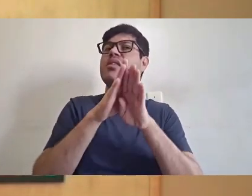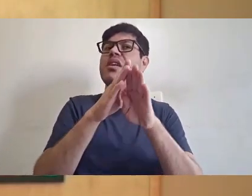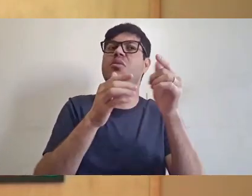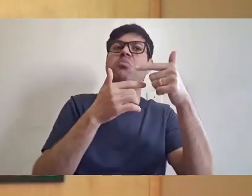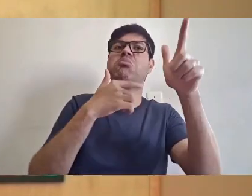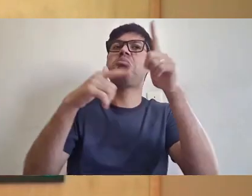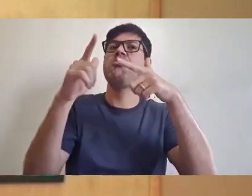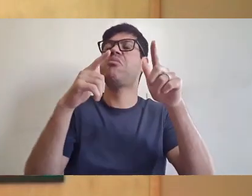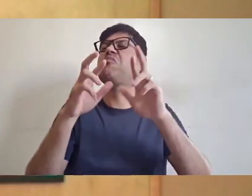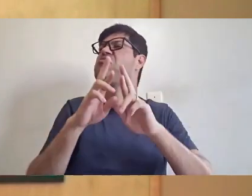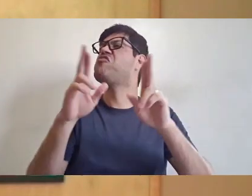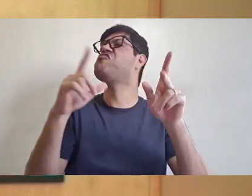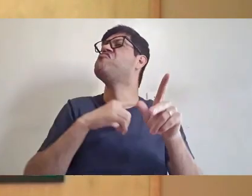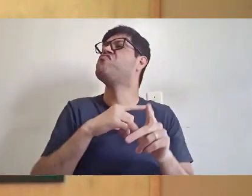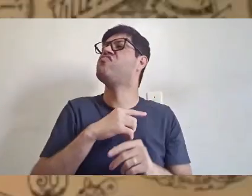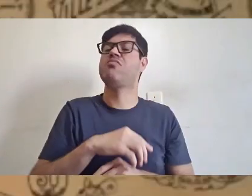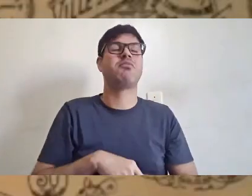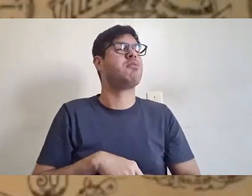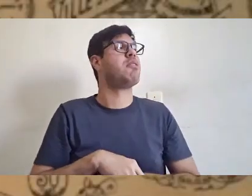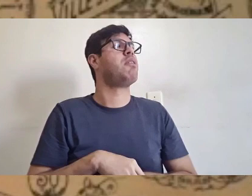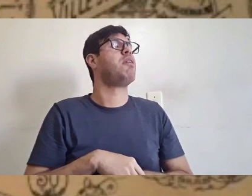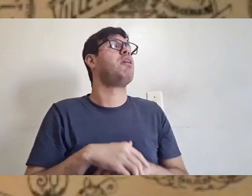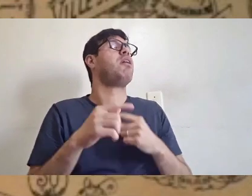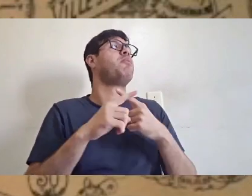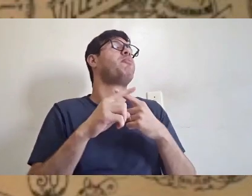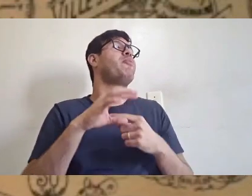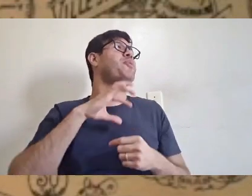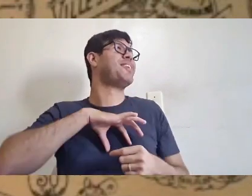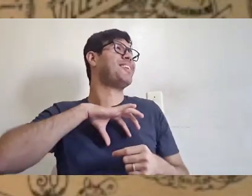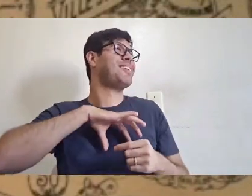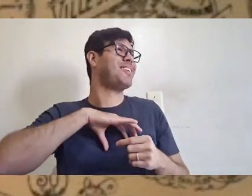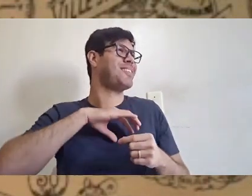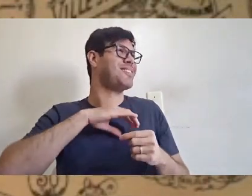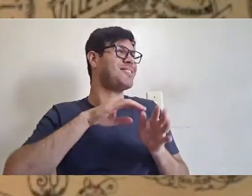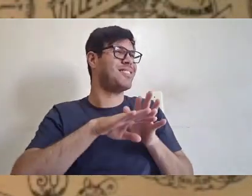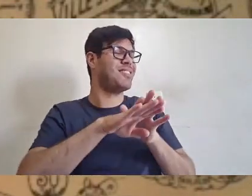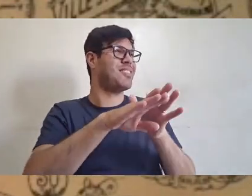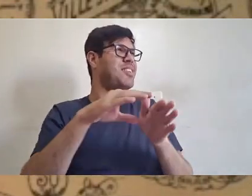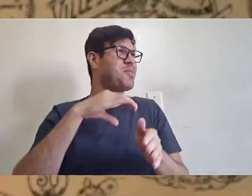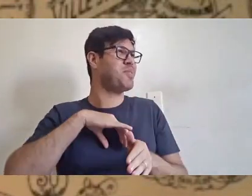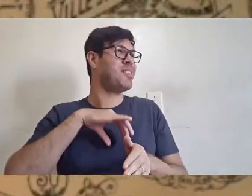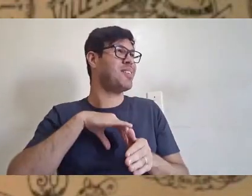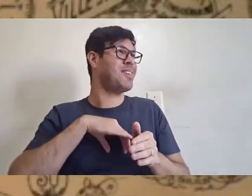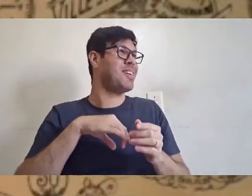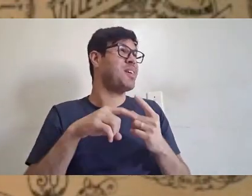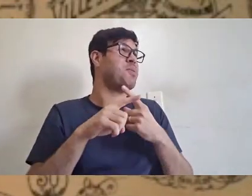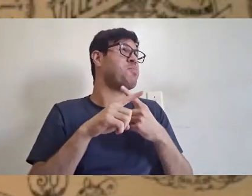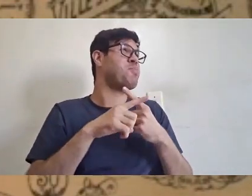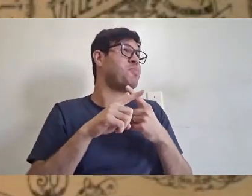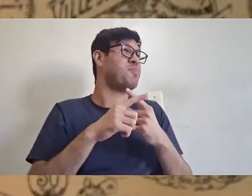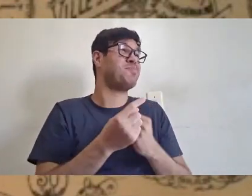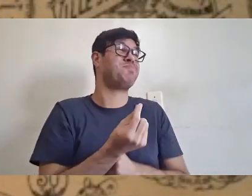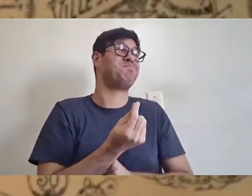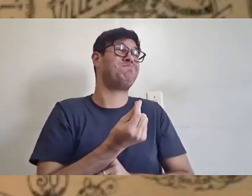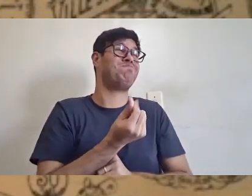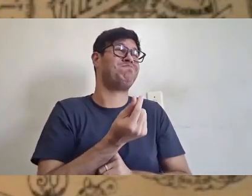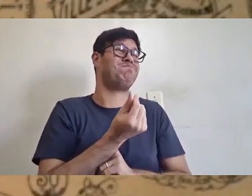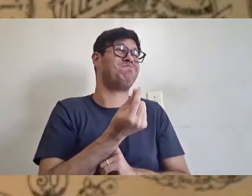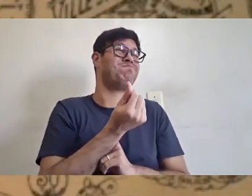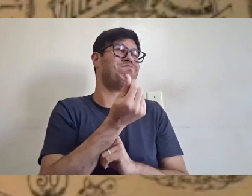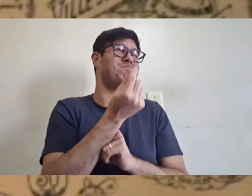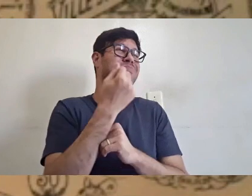O petit pavé, né, a calçada portuguesa, ela tem um custo muito maior do que